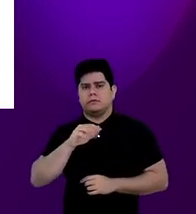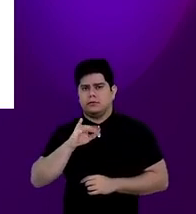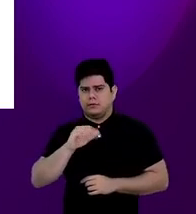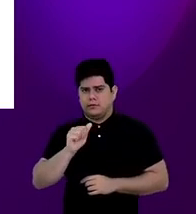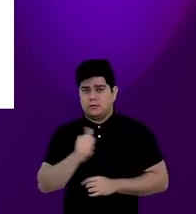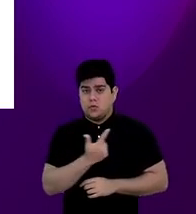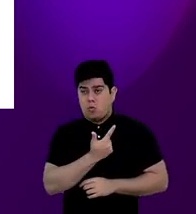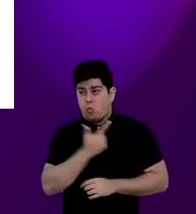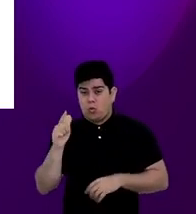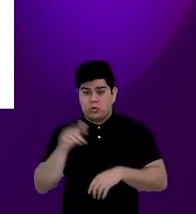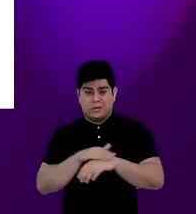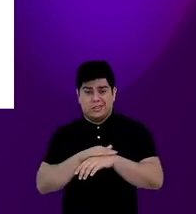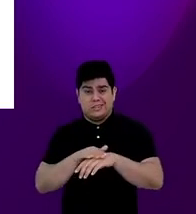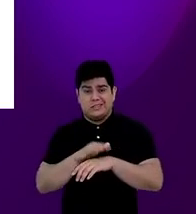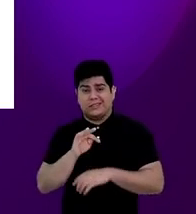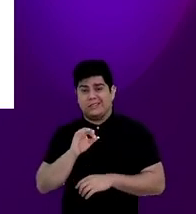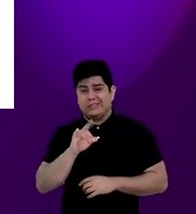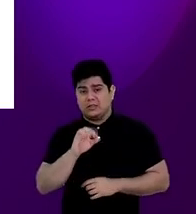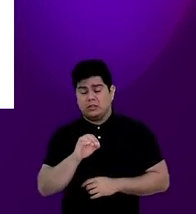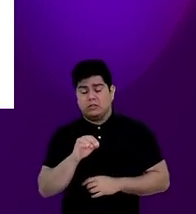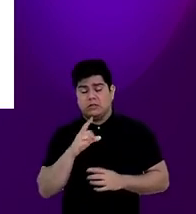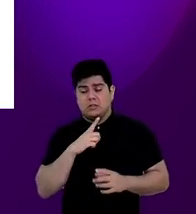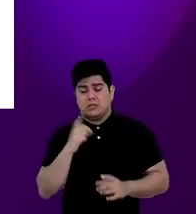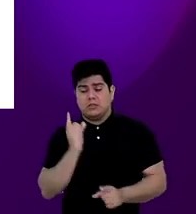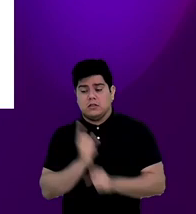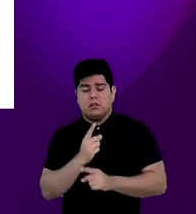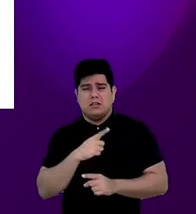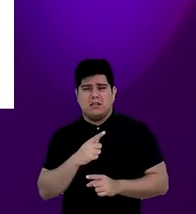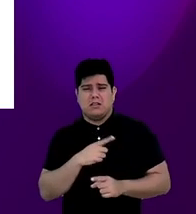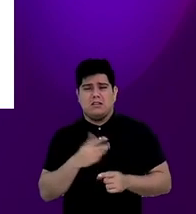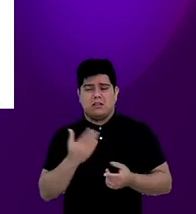tecido que aparece tem uma expressão